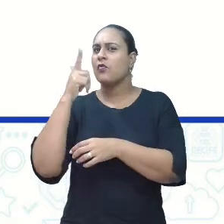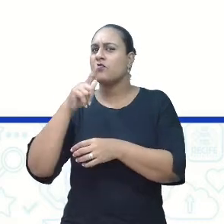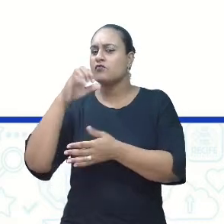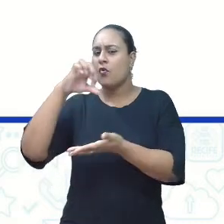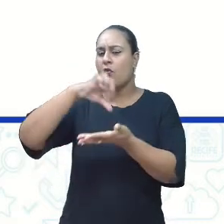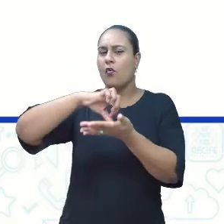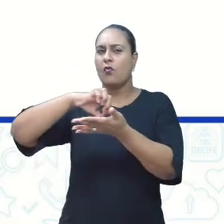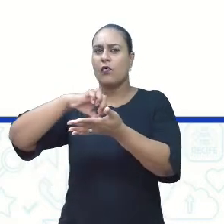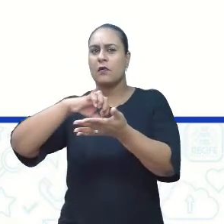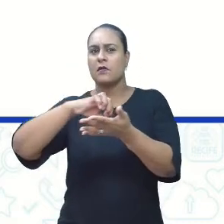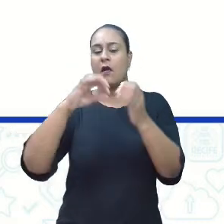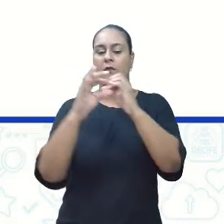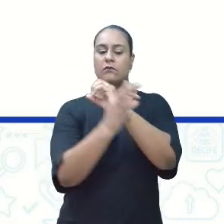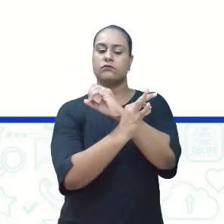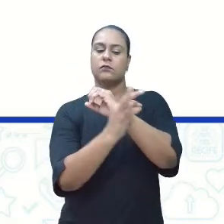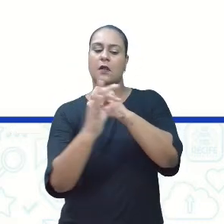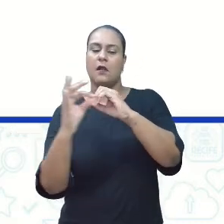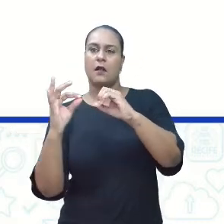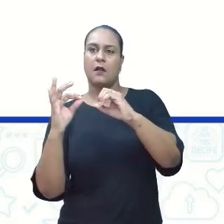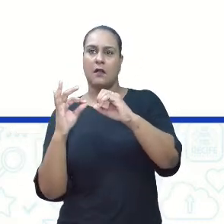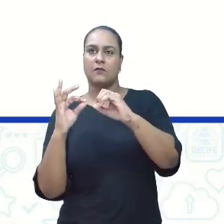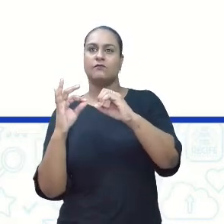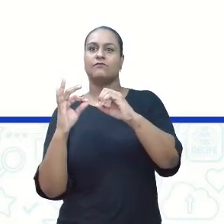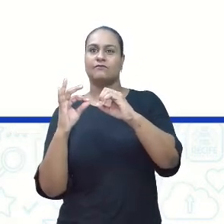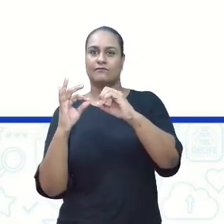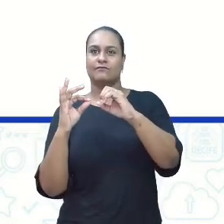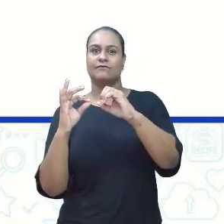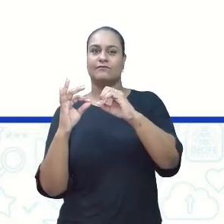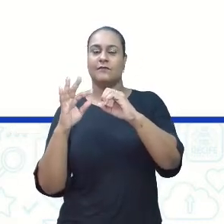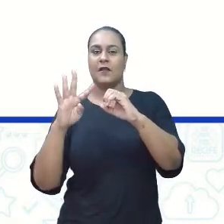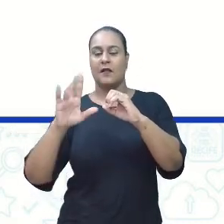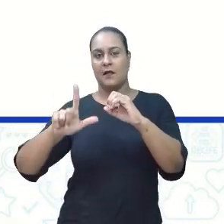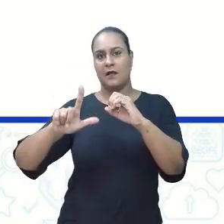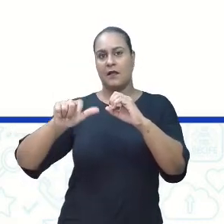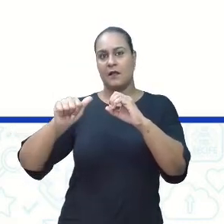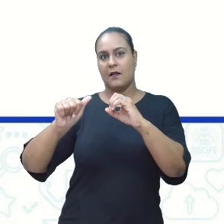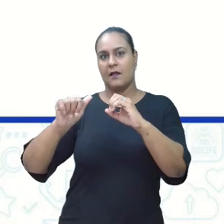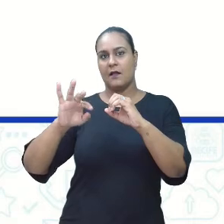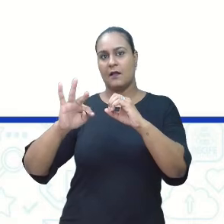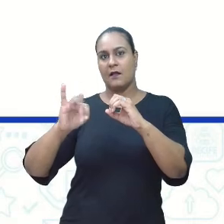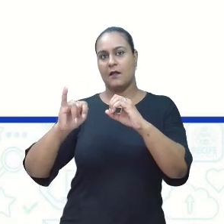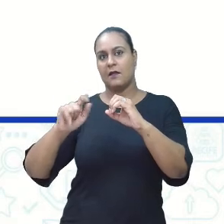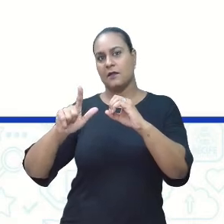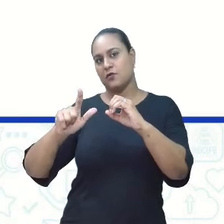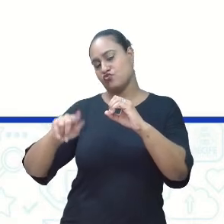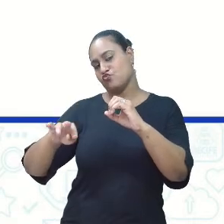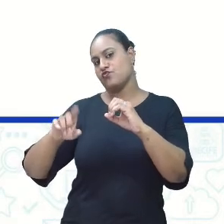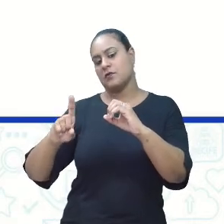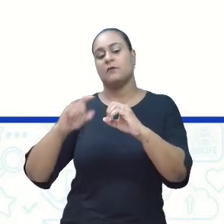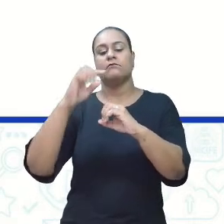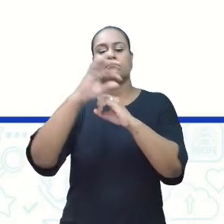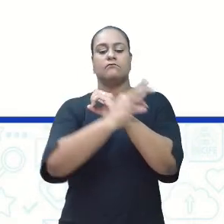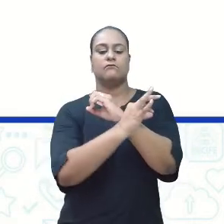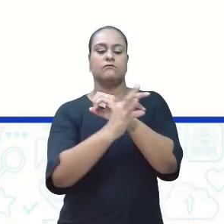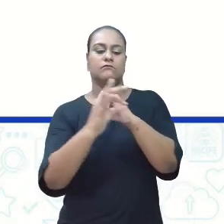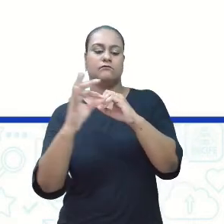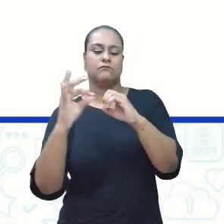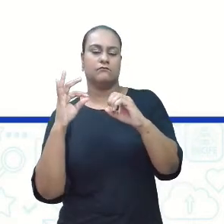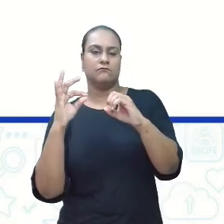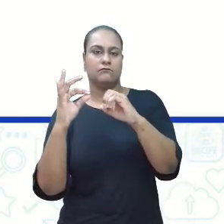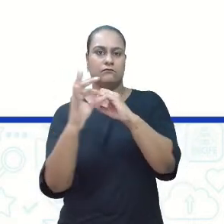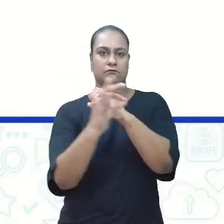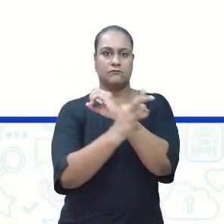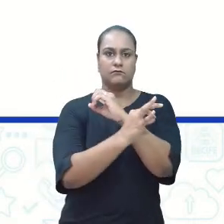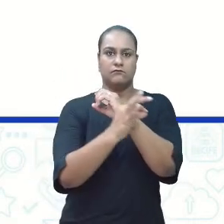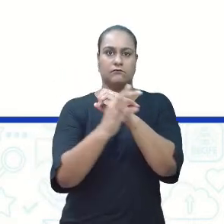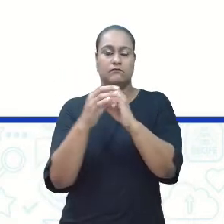nele em paralelos e meridianos, e a latitude vai se referenciar aos paralelos. Principalmente não, vai